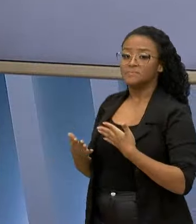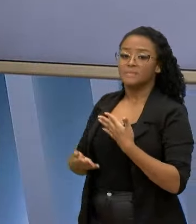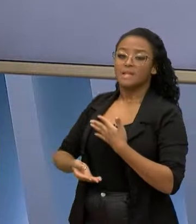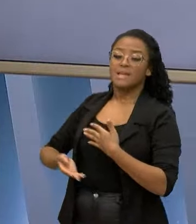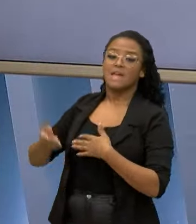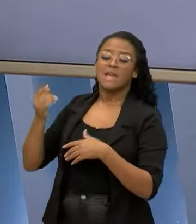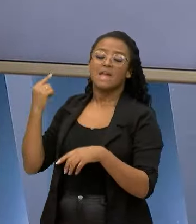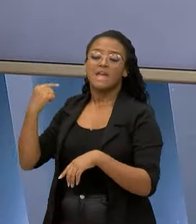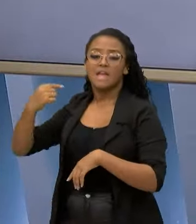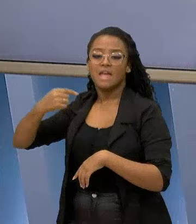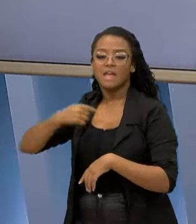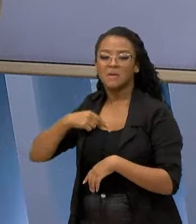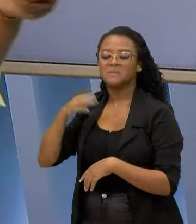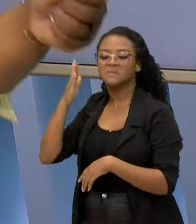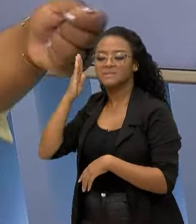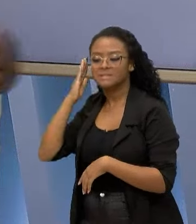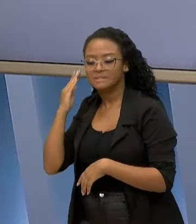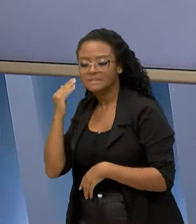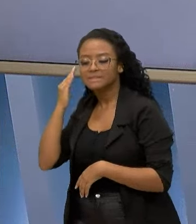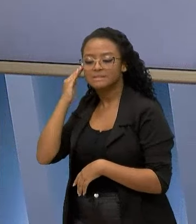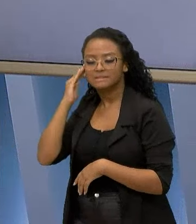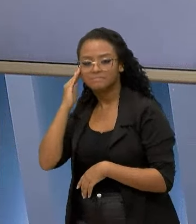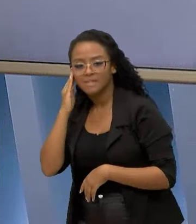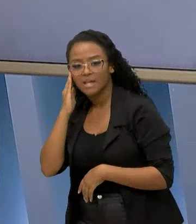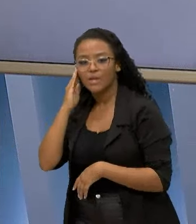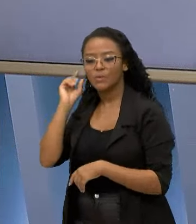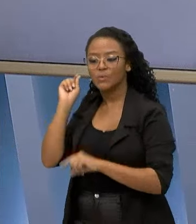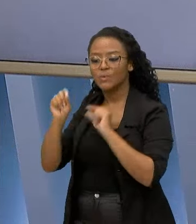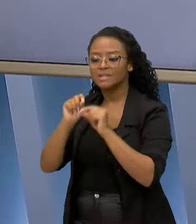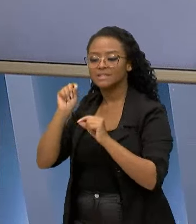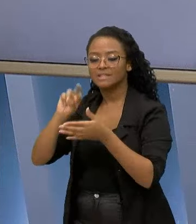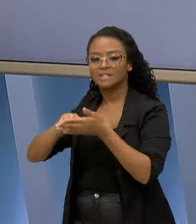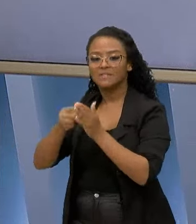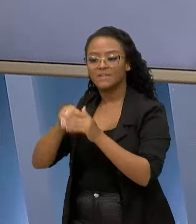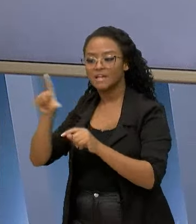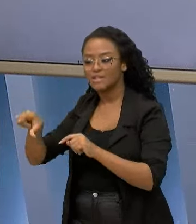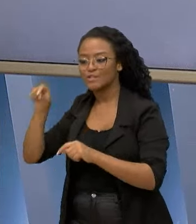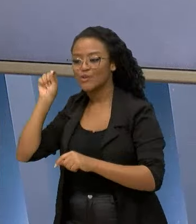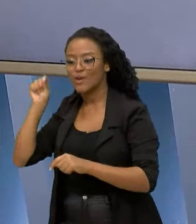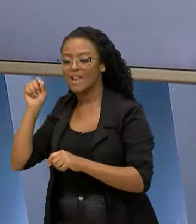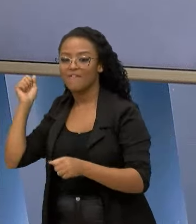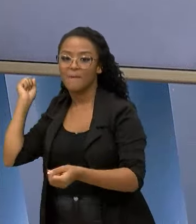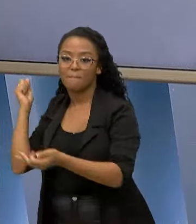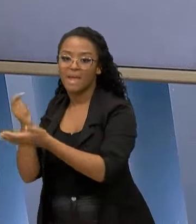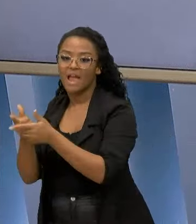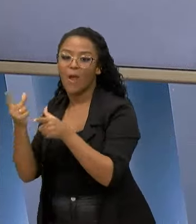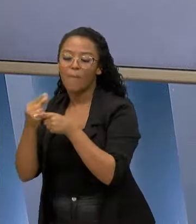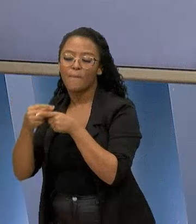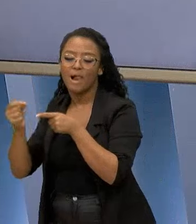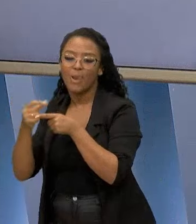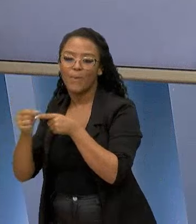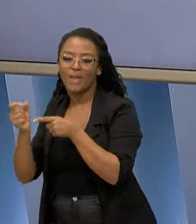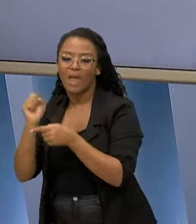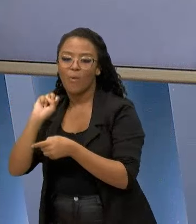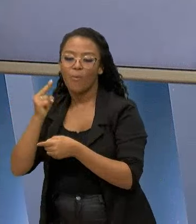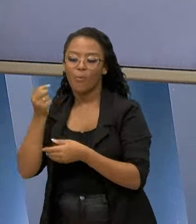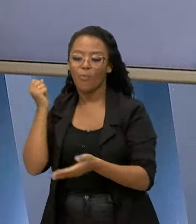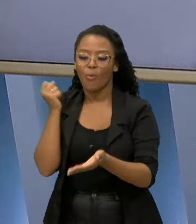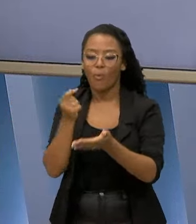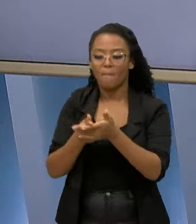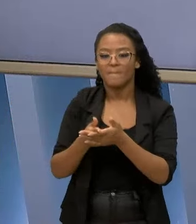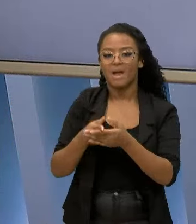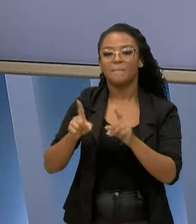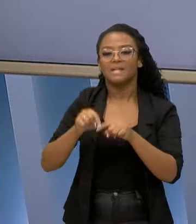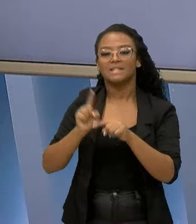ter que escolher entre pagar o aluguel ou comprar o material de escola das crianças. Uberlândia é uma cidade rica, uma